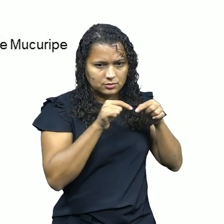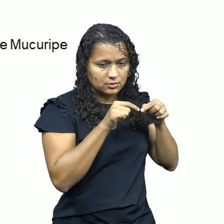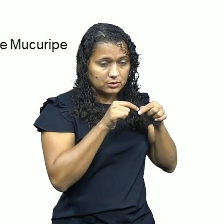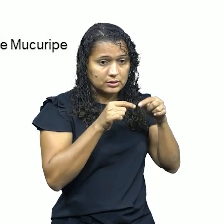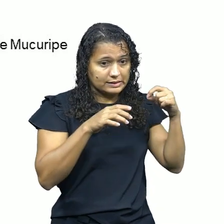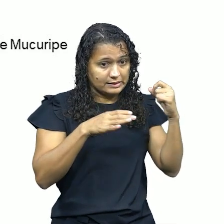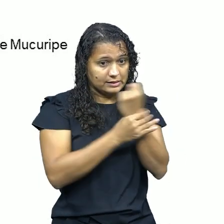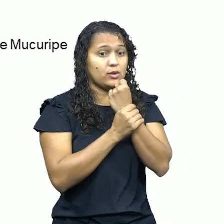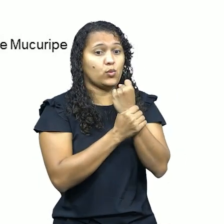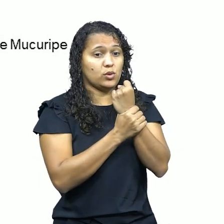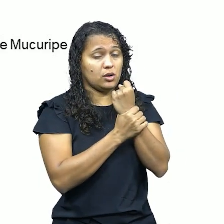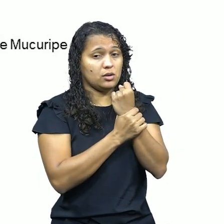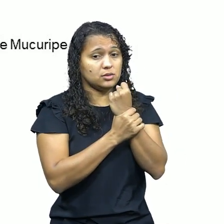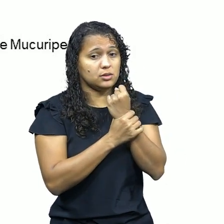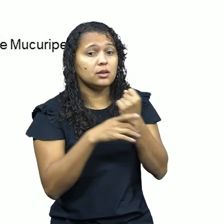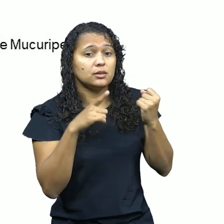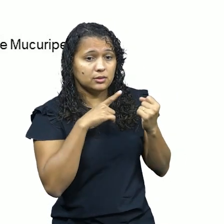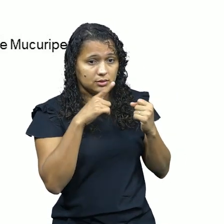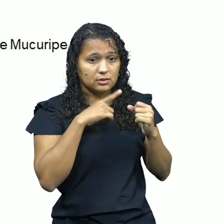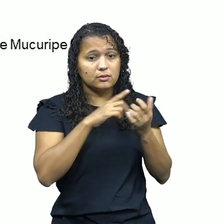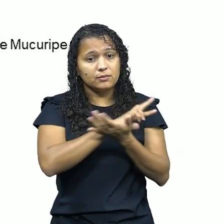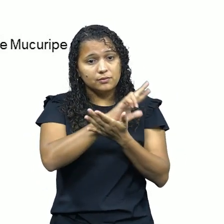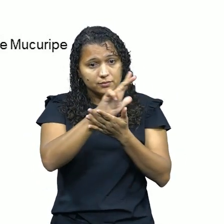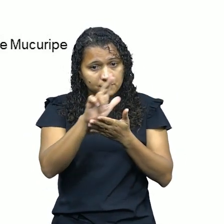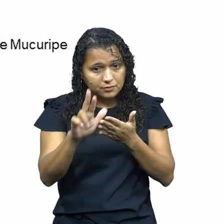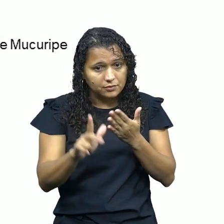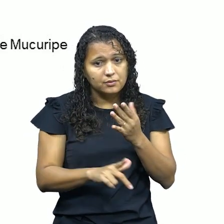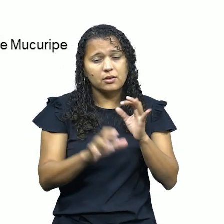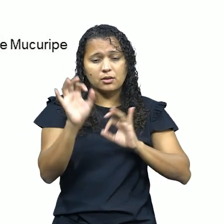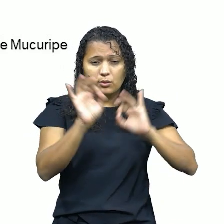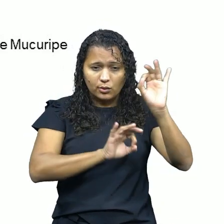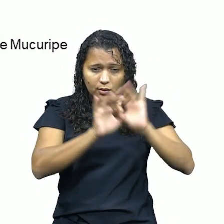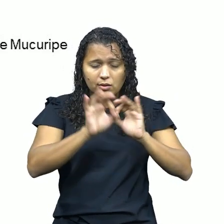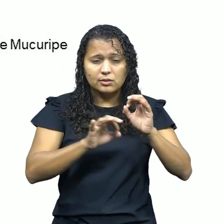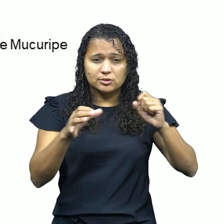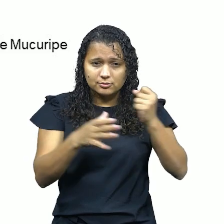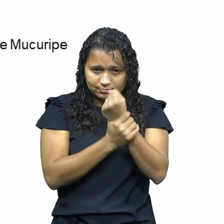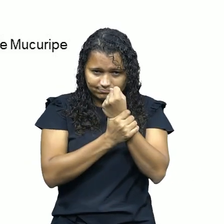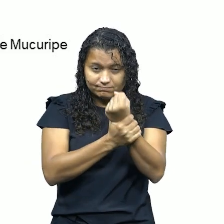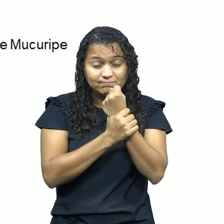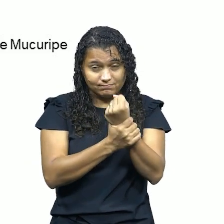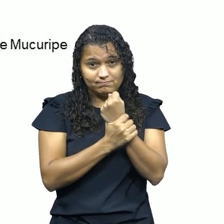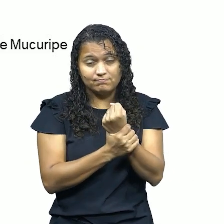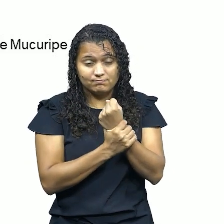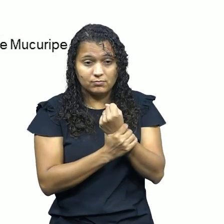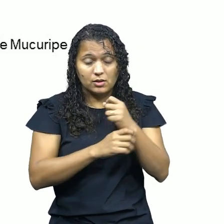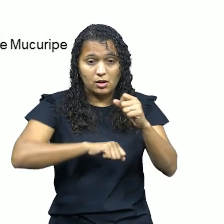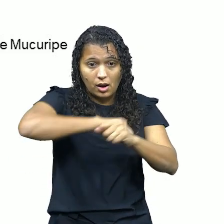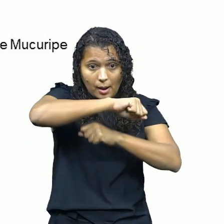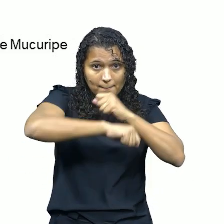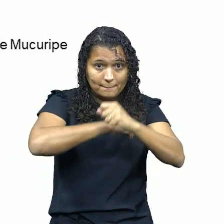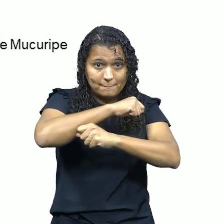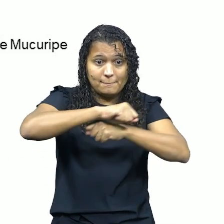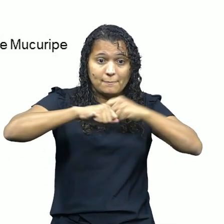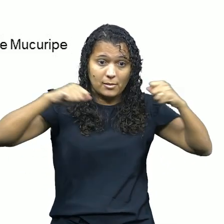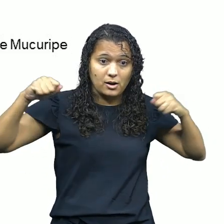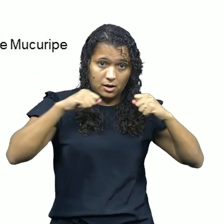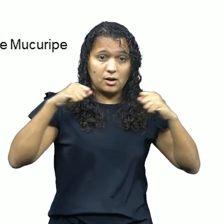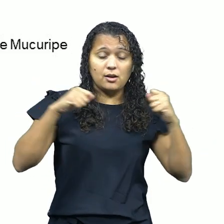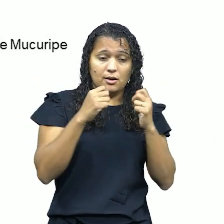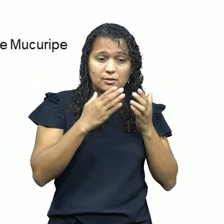Então, aqui nós temos defensas e dispositivos de amarração para prender esse navio. Então, ocorre